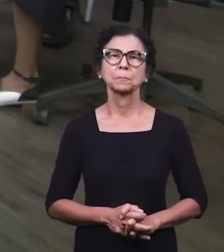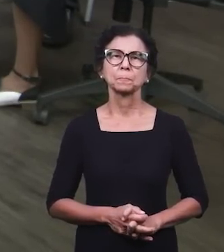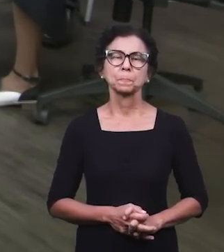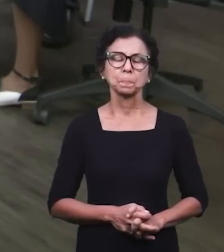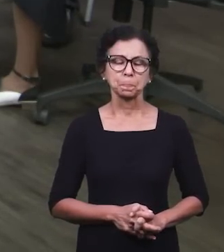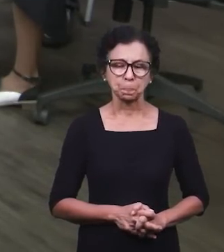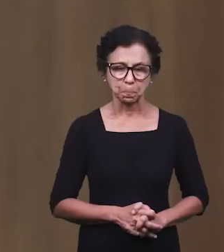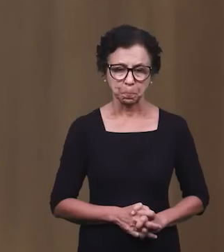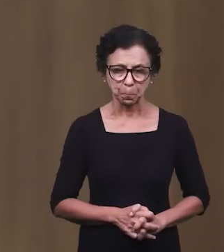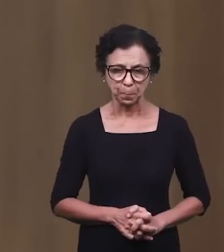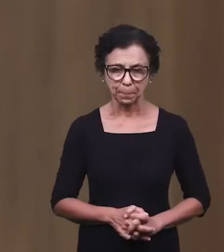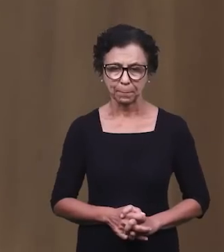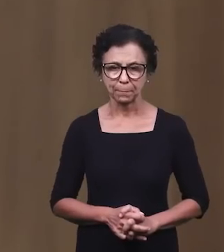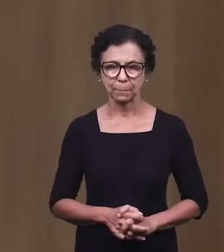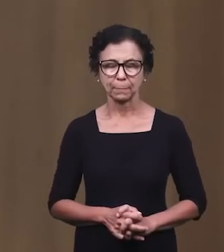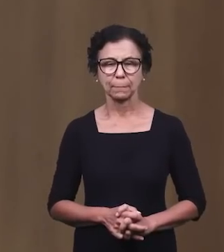jovem,